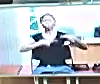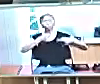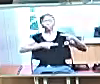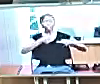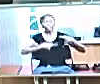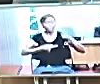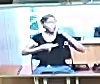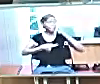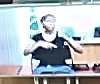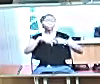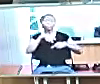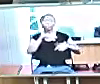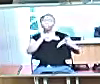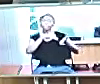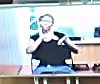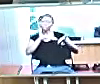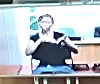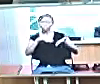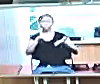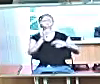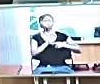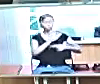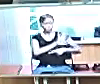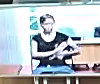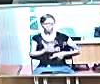de estado de planejamento e gestão